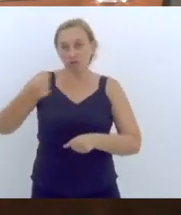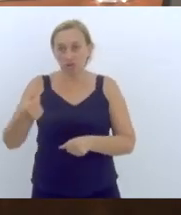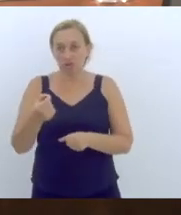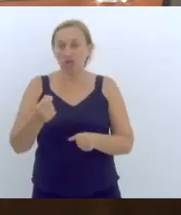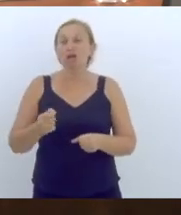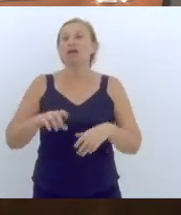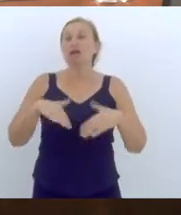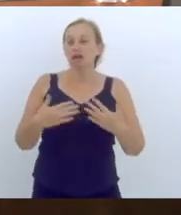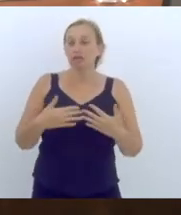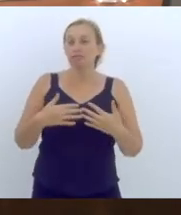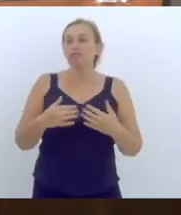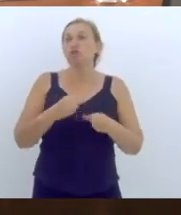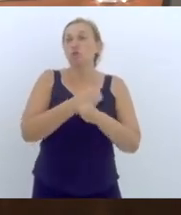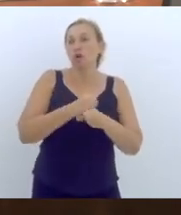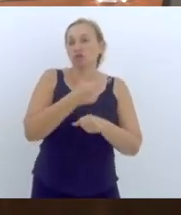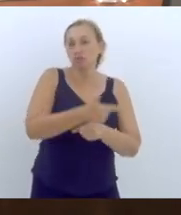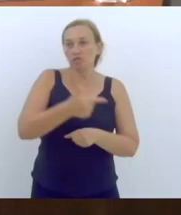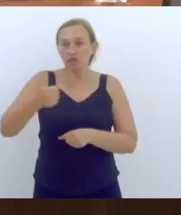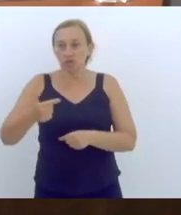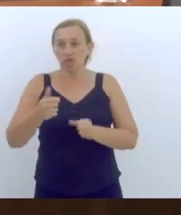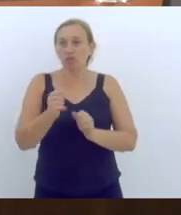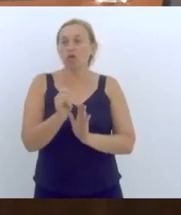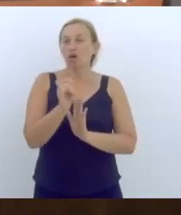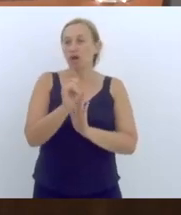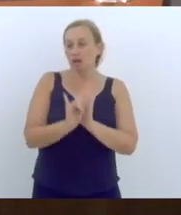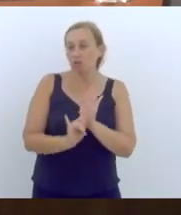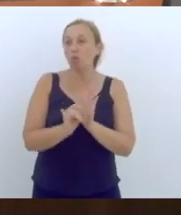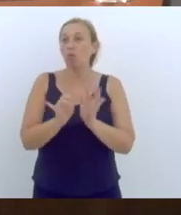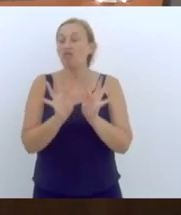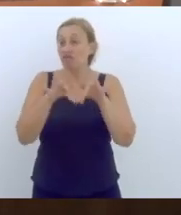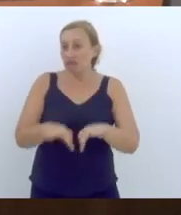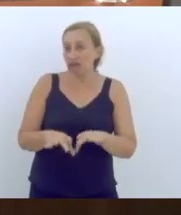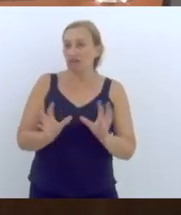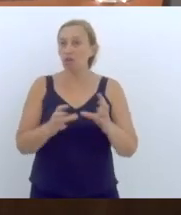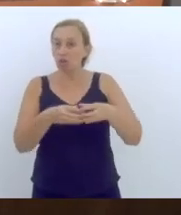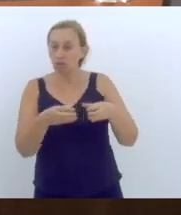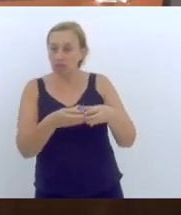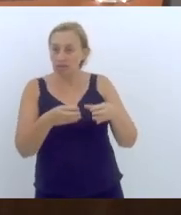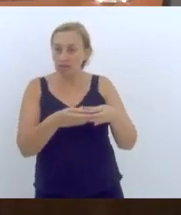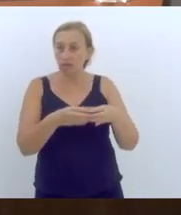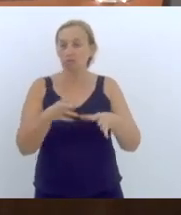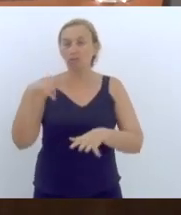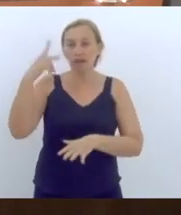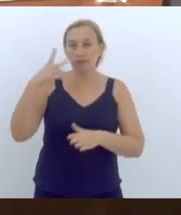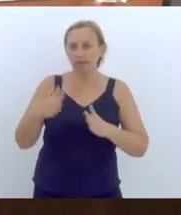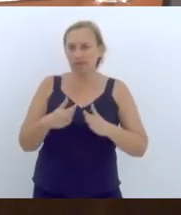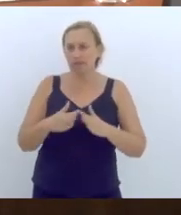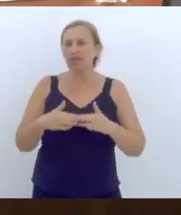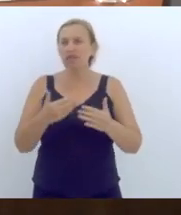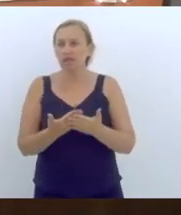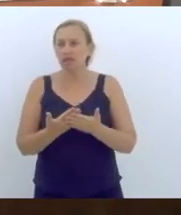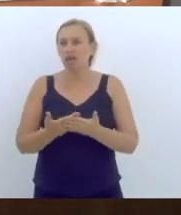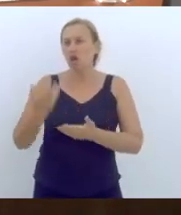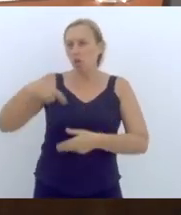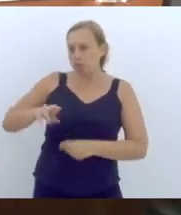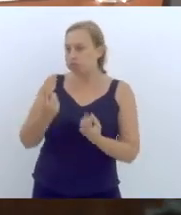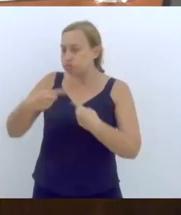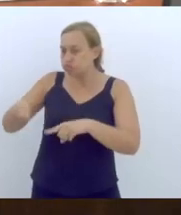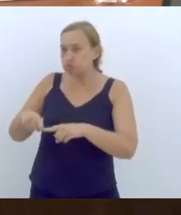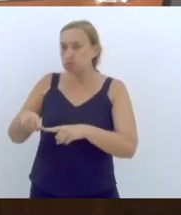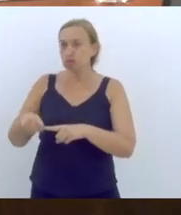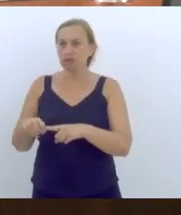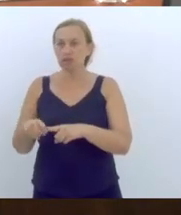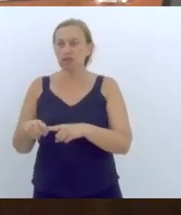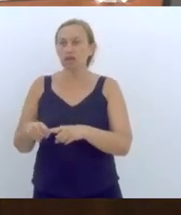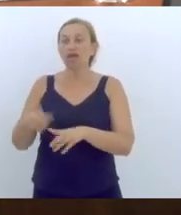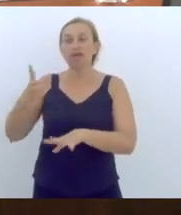em 2022, o relatório final da Comissão Parlamentar de Inquérito da Intolerância Religiosa, presidida